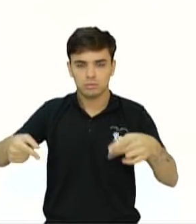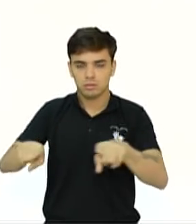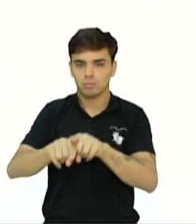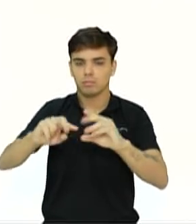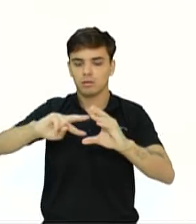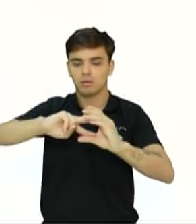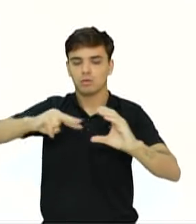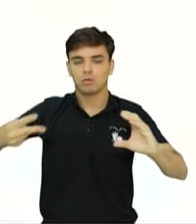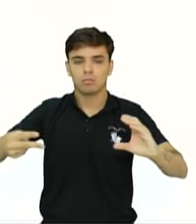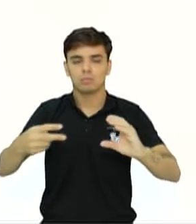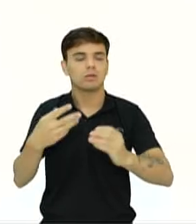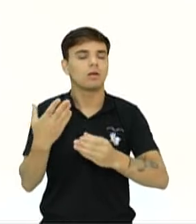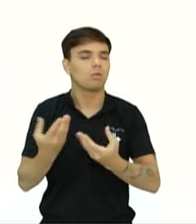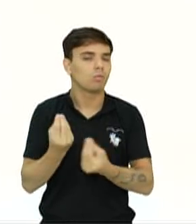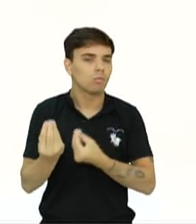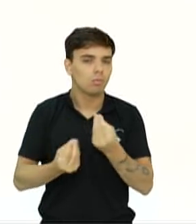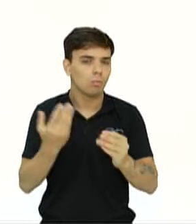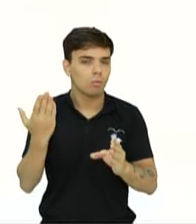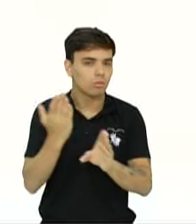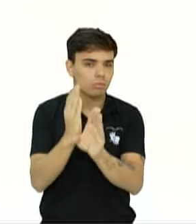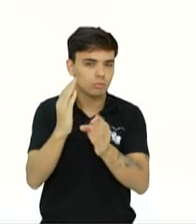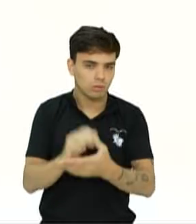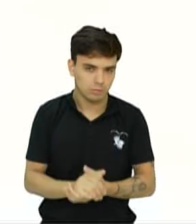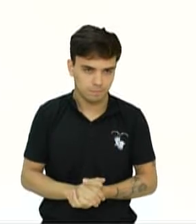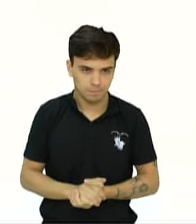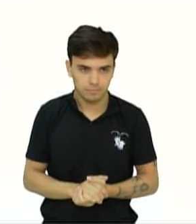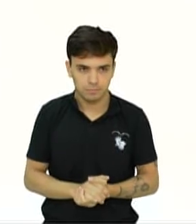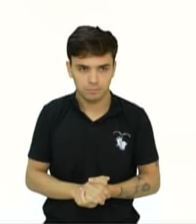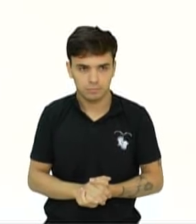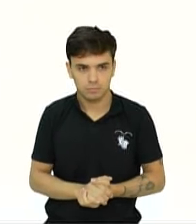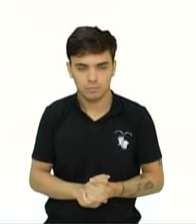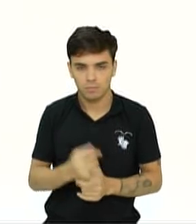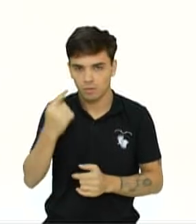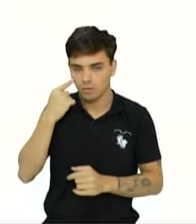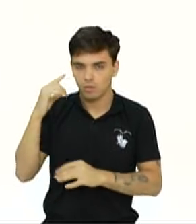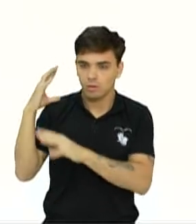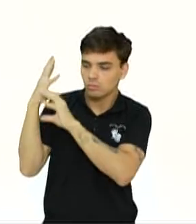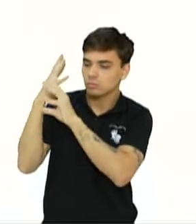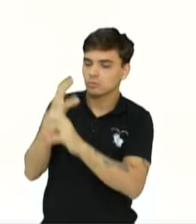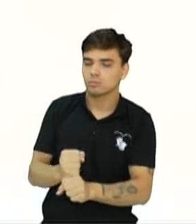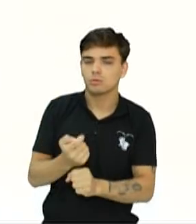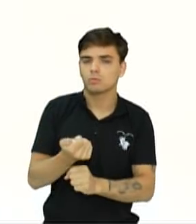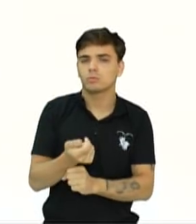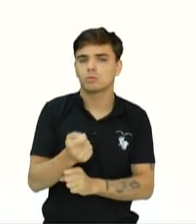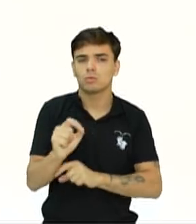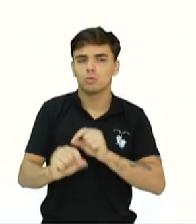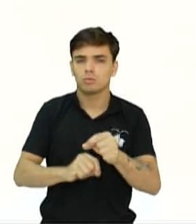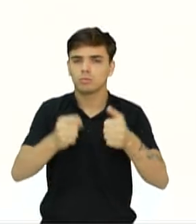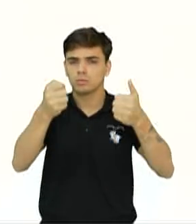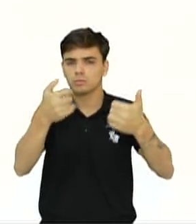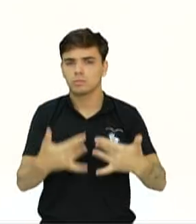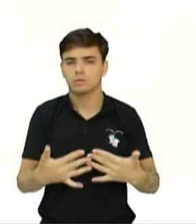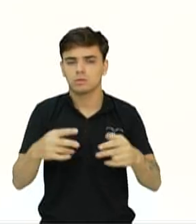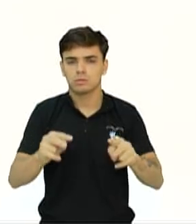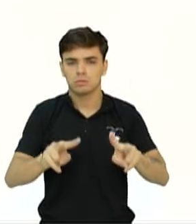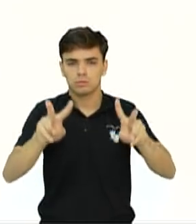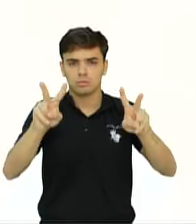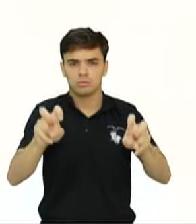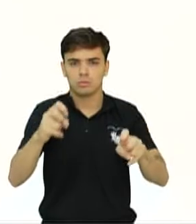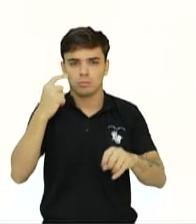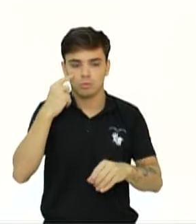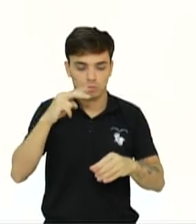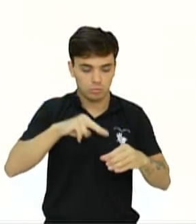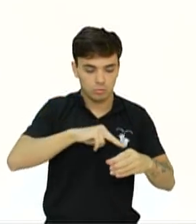onde é que estão essas unidades. E nós vamos, então, revisar um pouquinho o que foi falado quando eu falei sobre